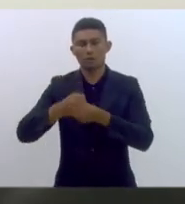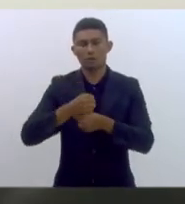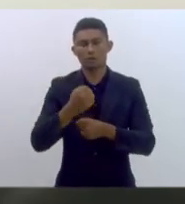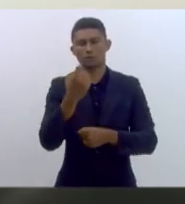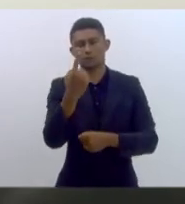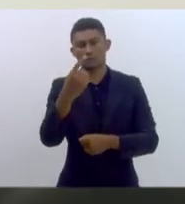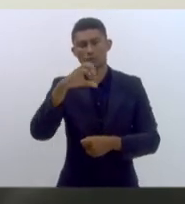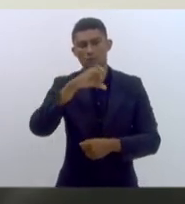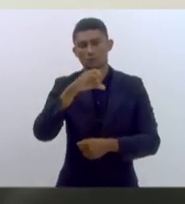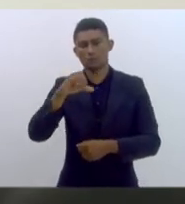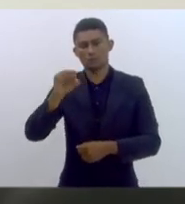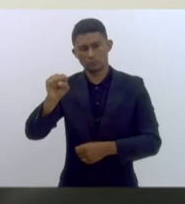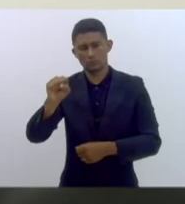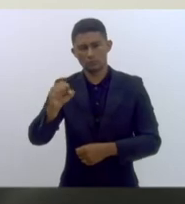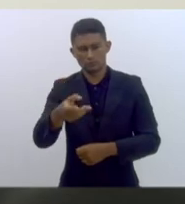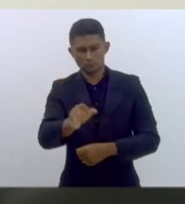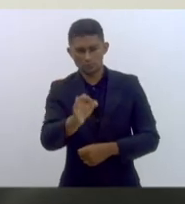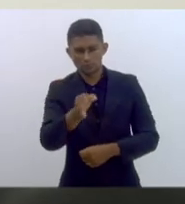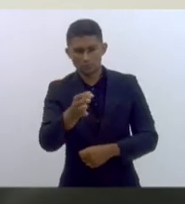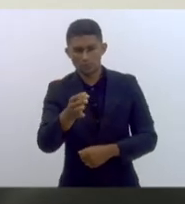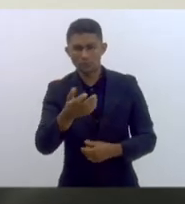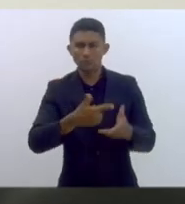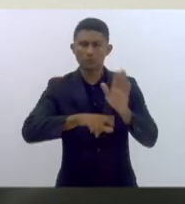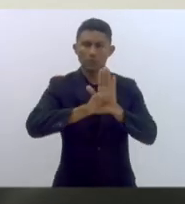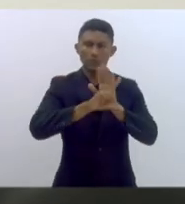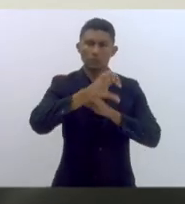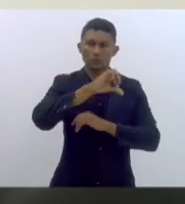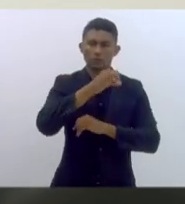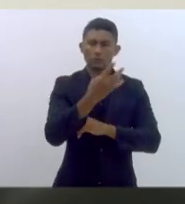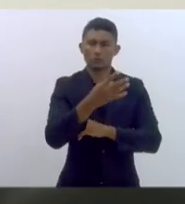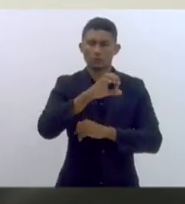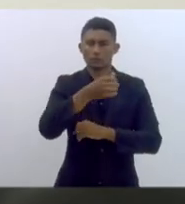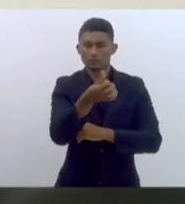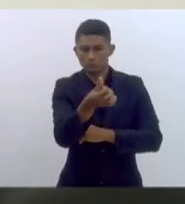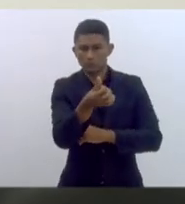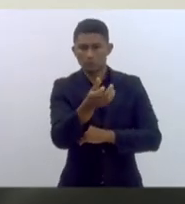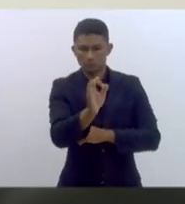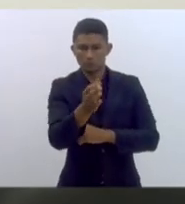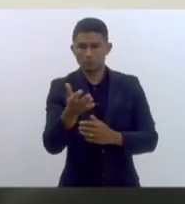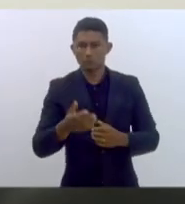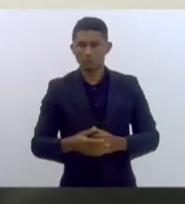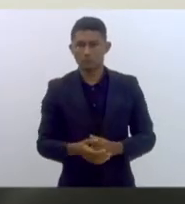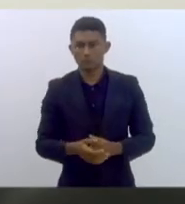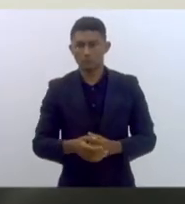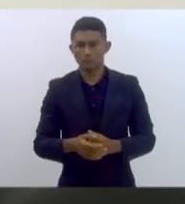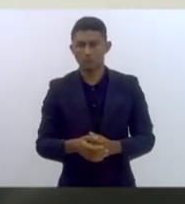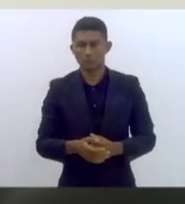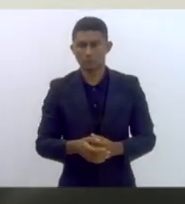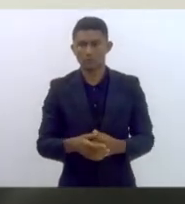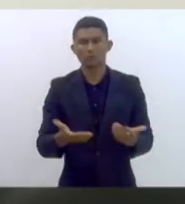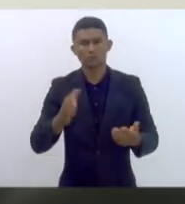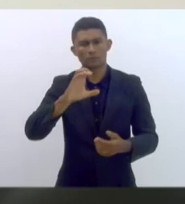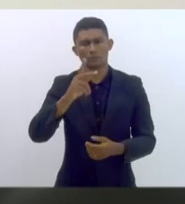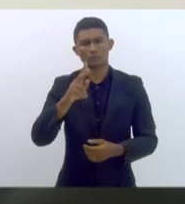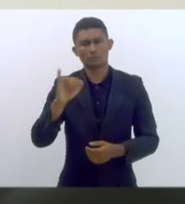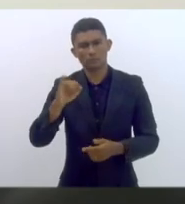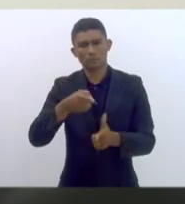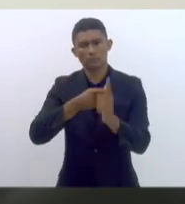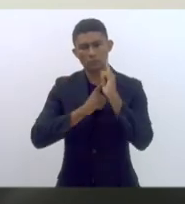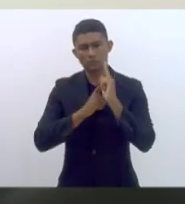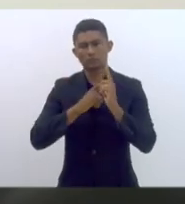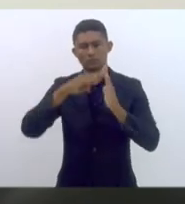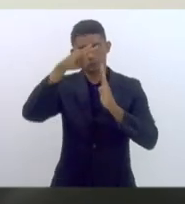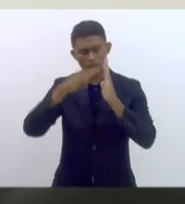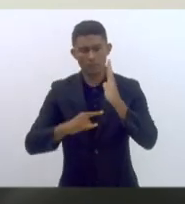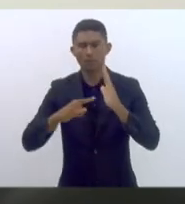1998, se eu não me engano, a Lei 9.4.6. Como... Não, nós participamos da CPI da dívida, tem vários documentos